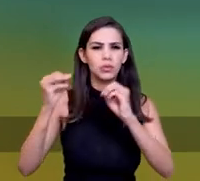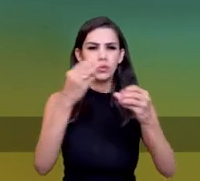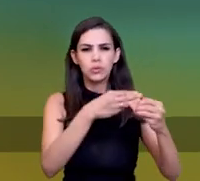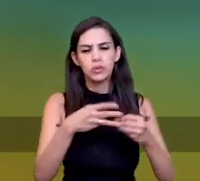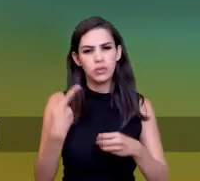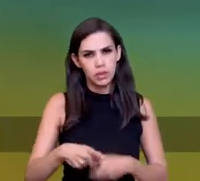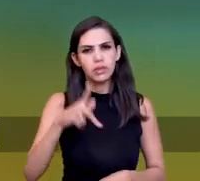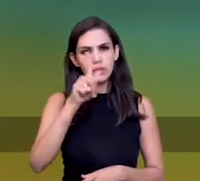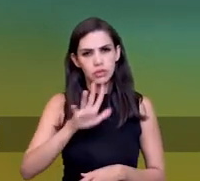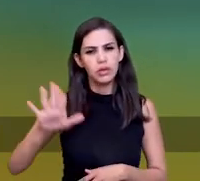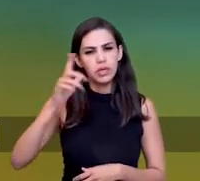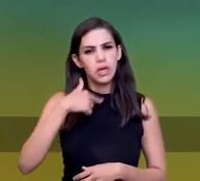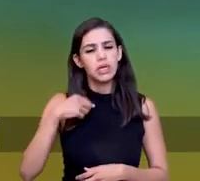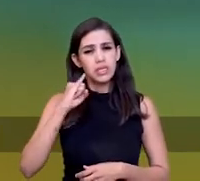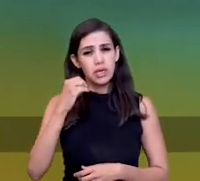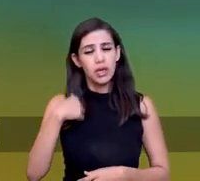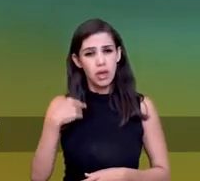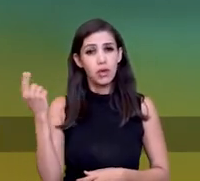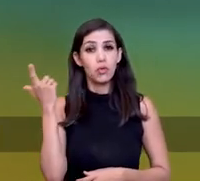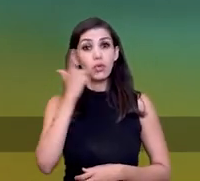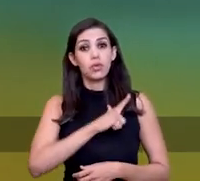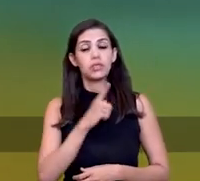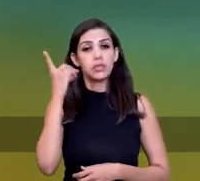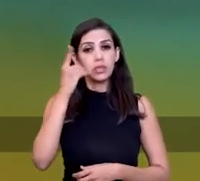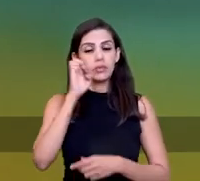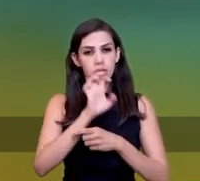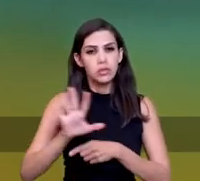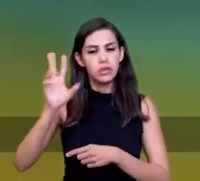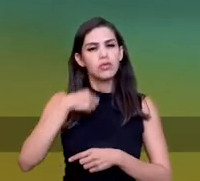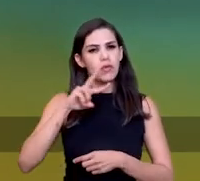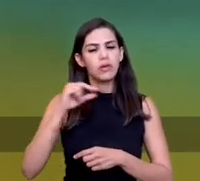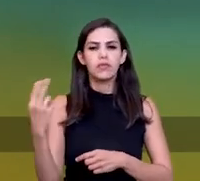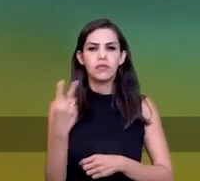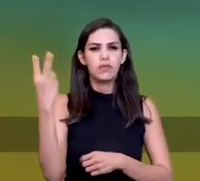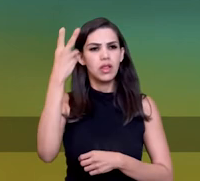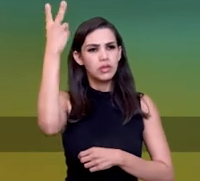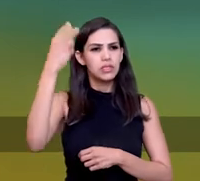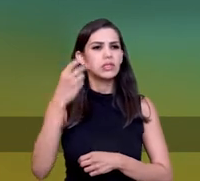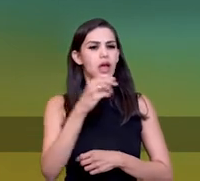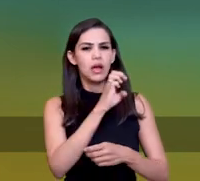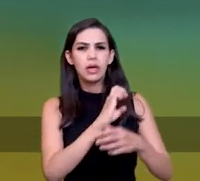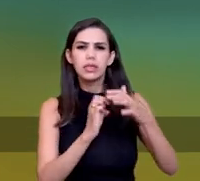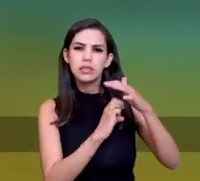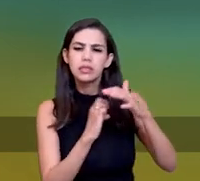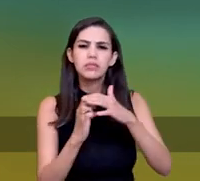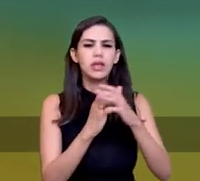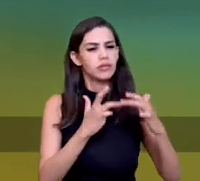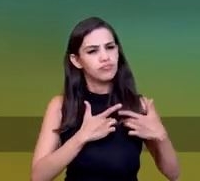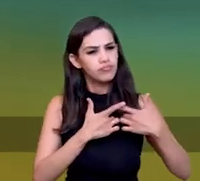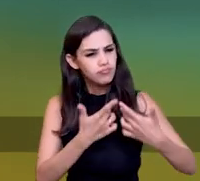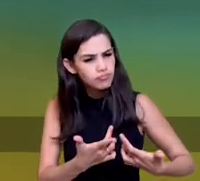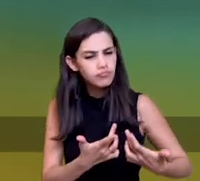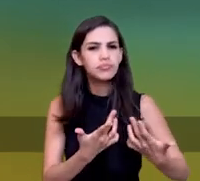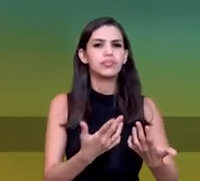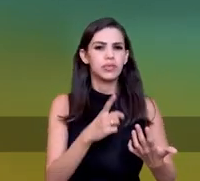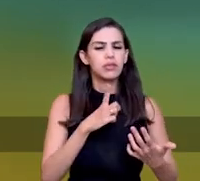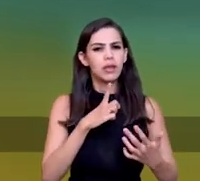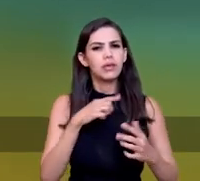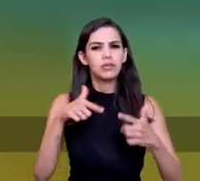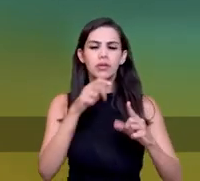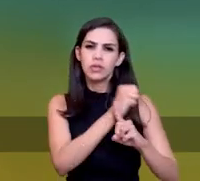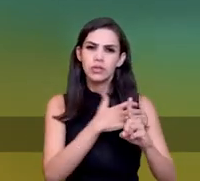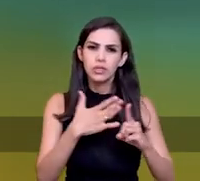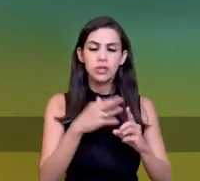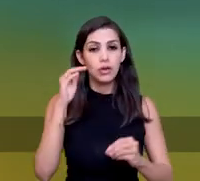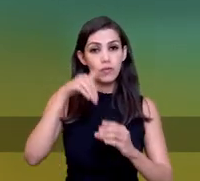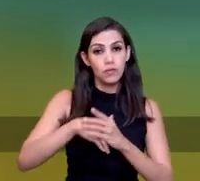municípios goianos. Meu compromisso como deputado estadual é valorizar as associações e entidades filantrópicas que prestam um belíssimo trabalho social.